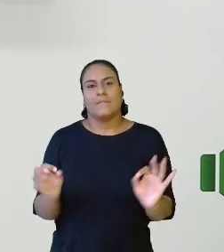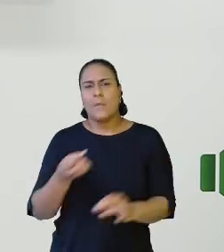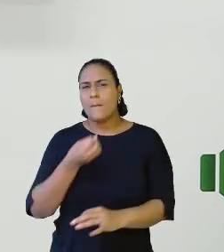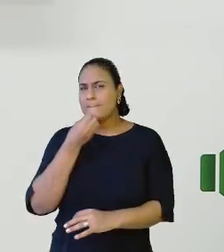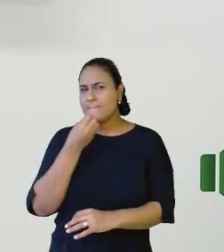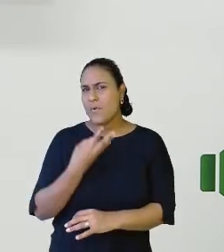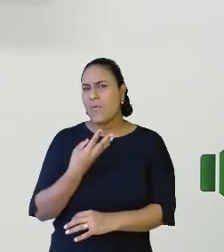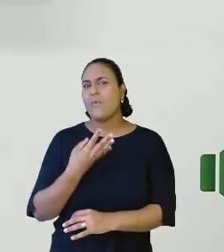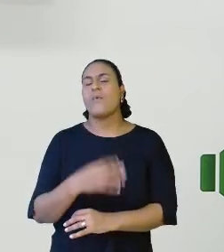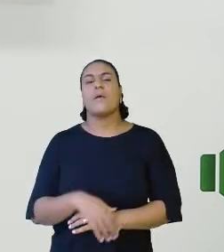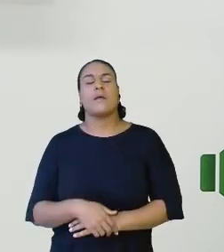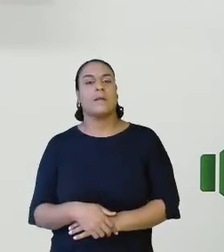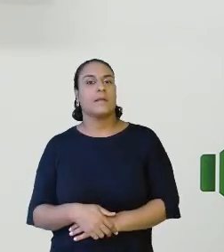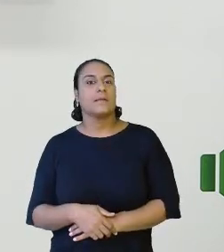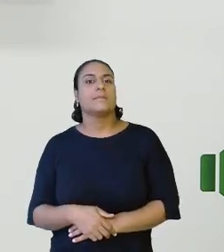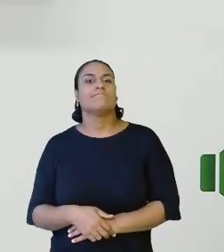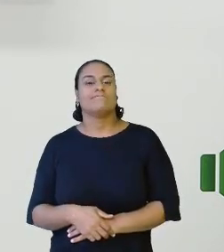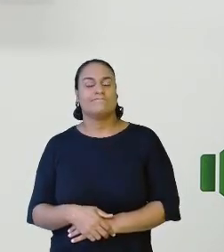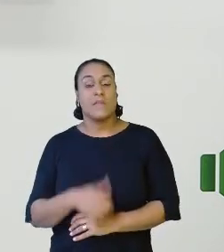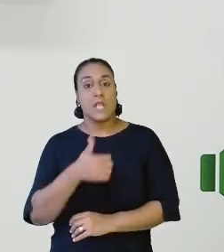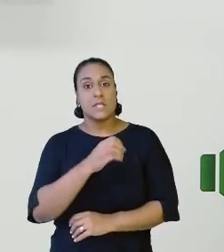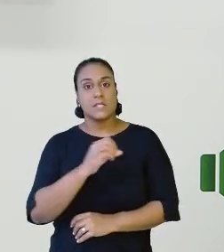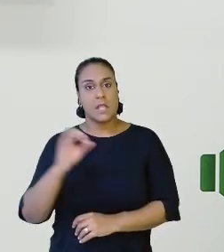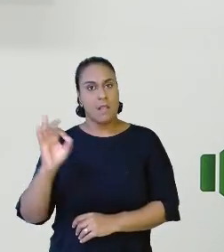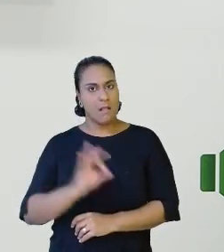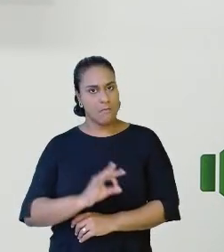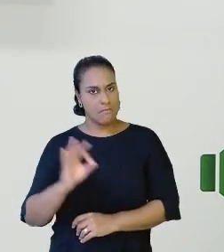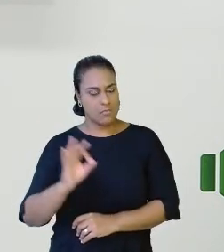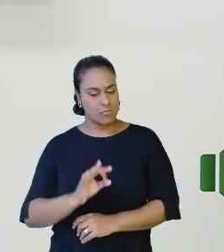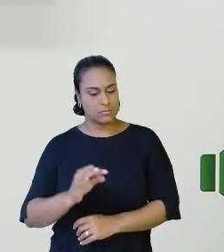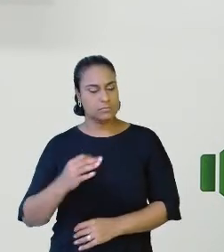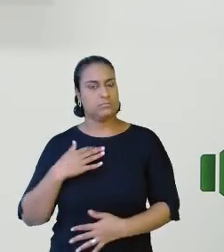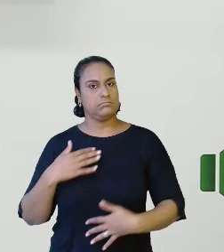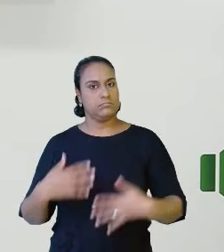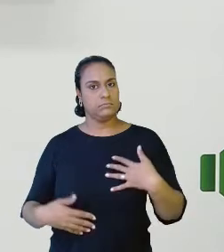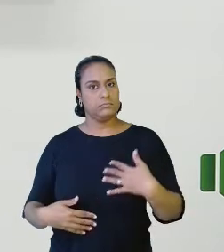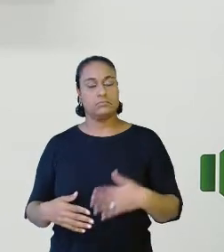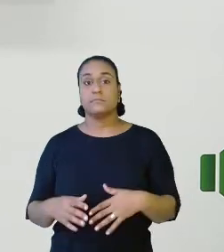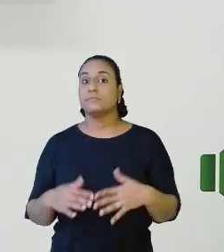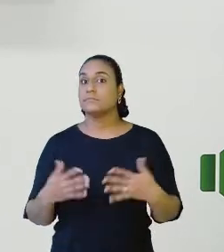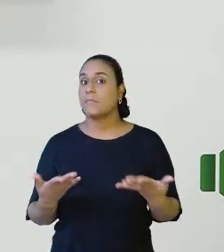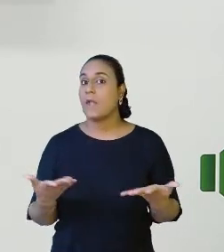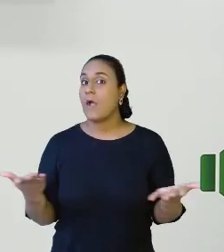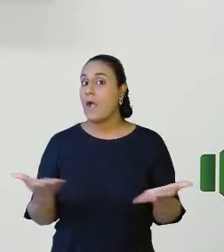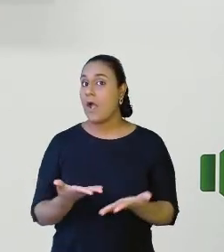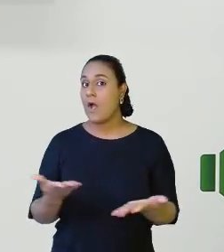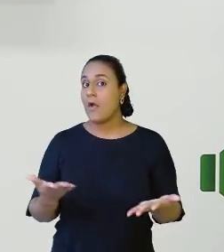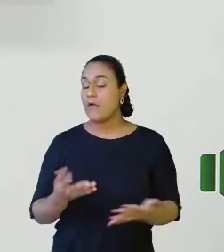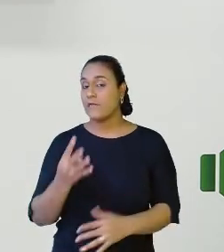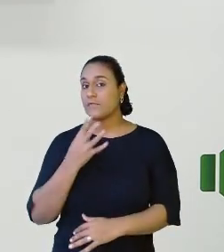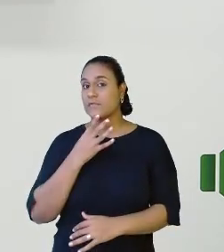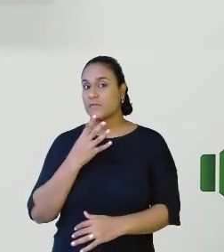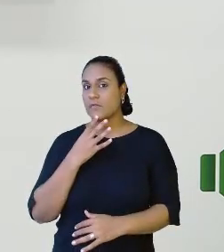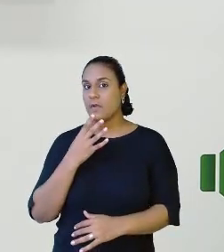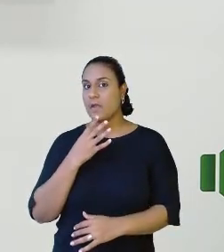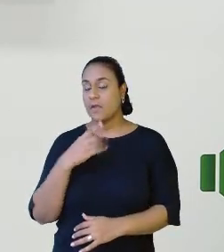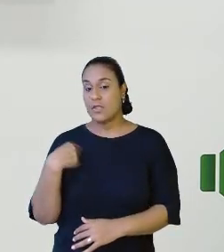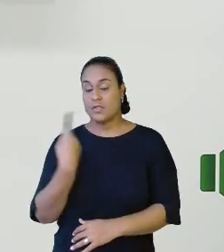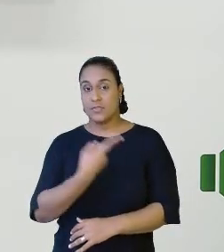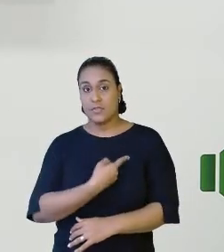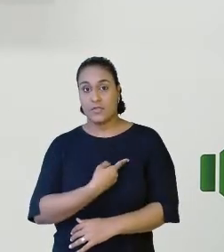maneira positiva, 100%. Bom, agora vocês já conhecem o nosso